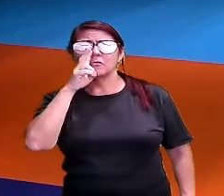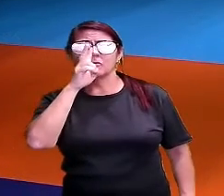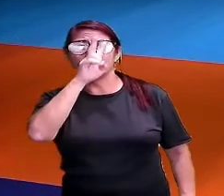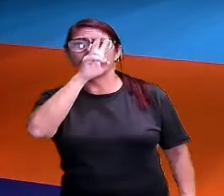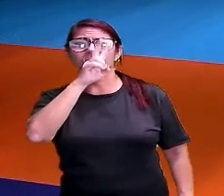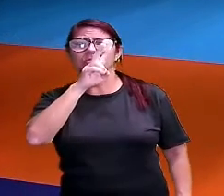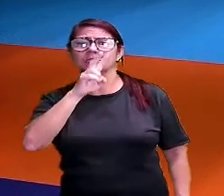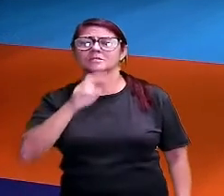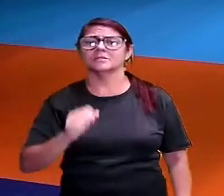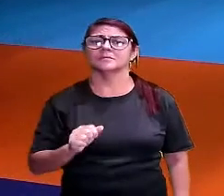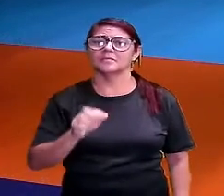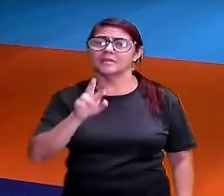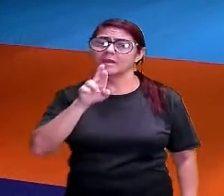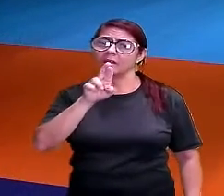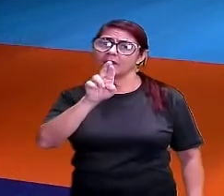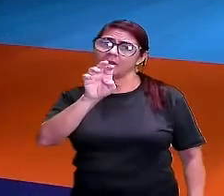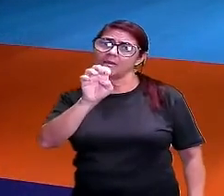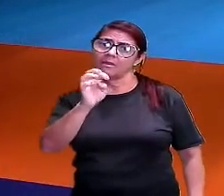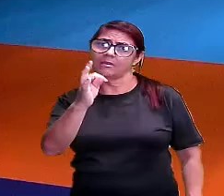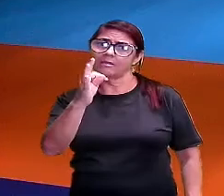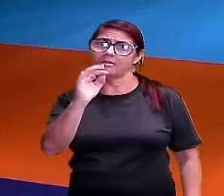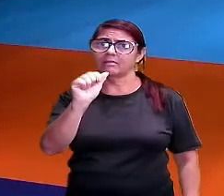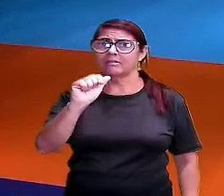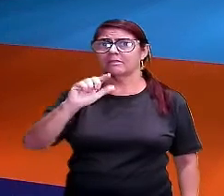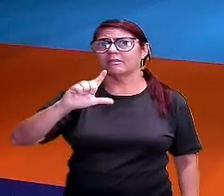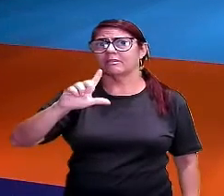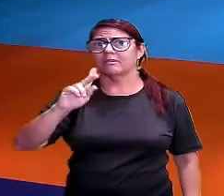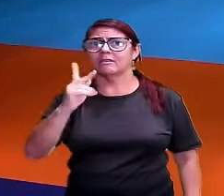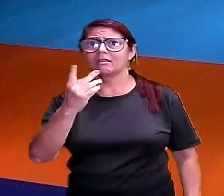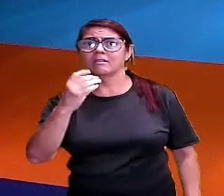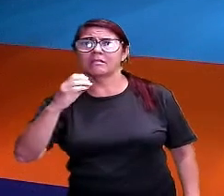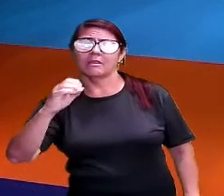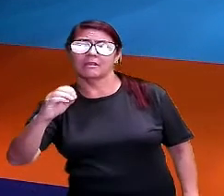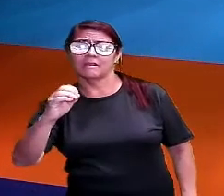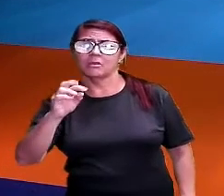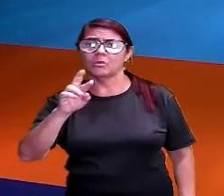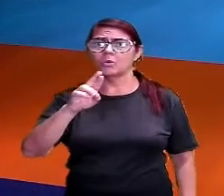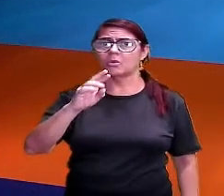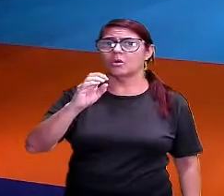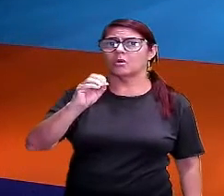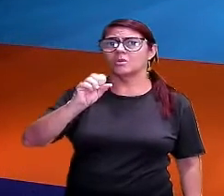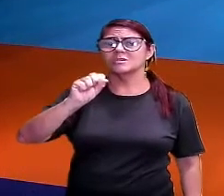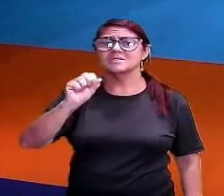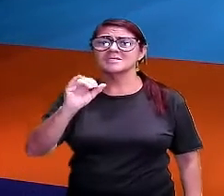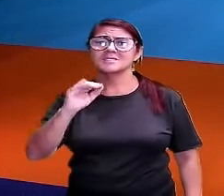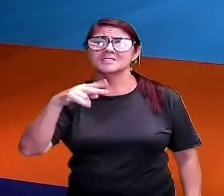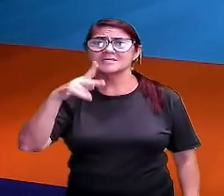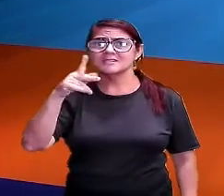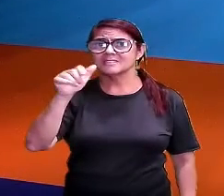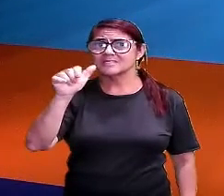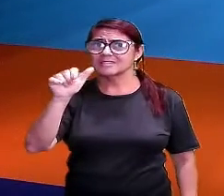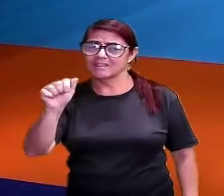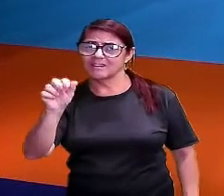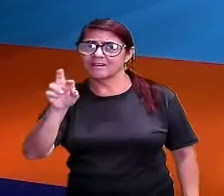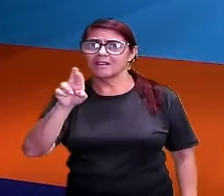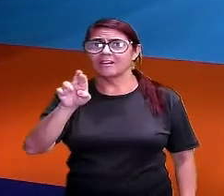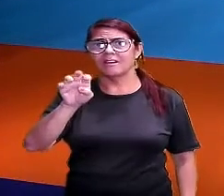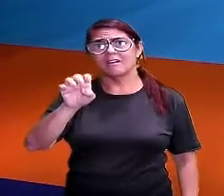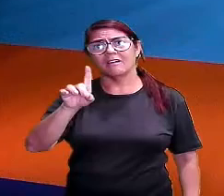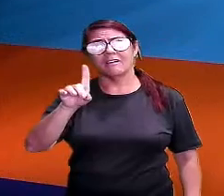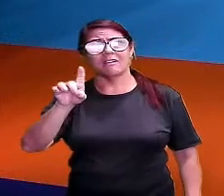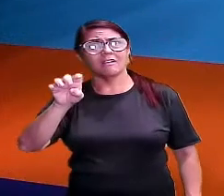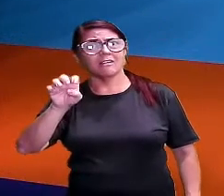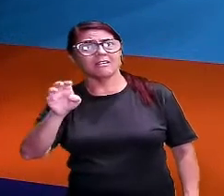renda, retalho, roupa, rosinha, rede,